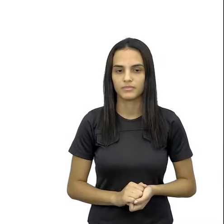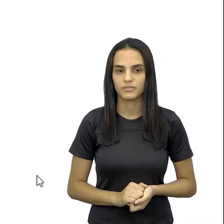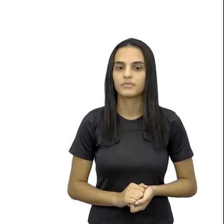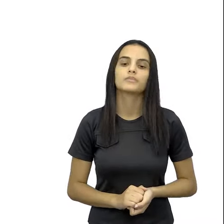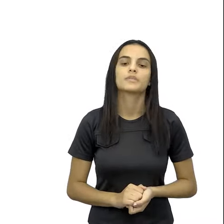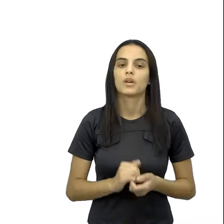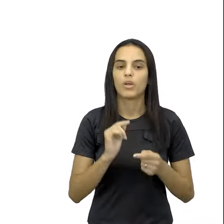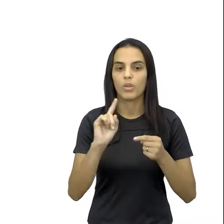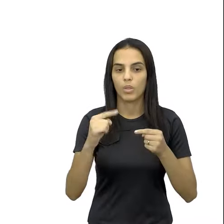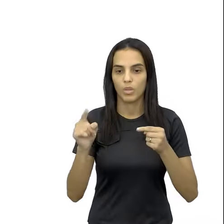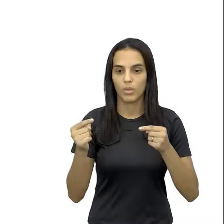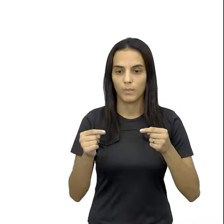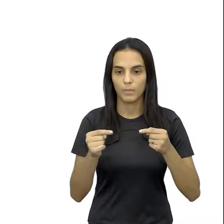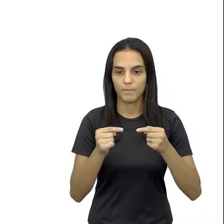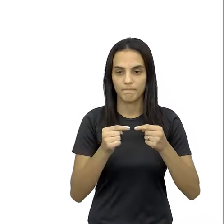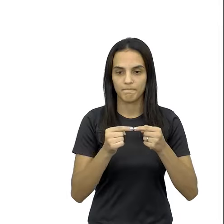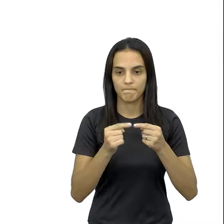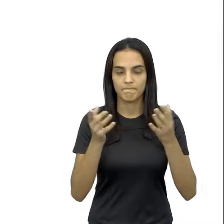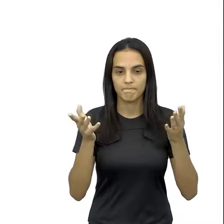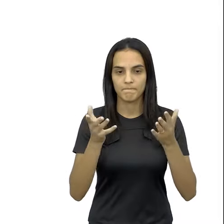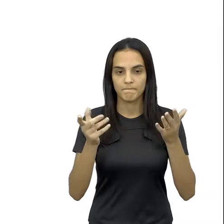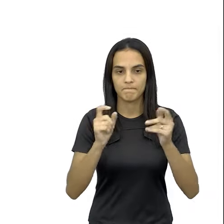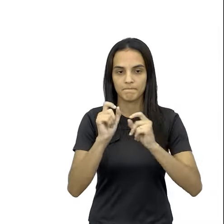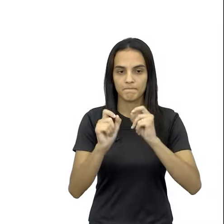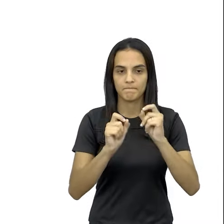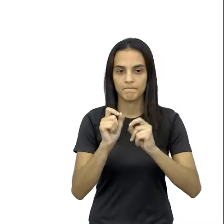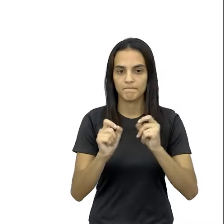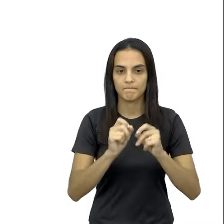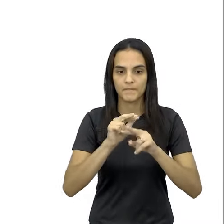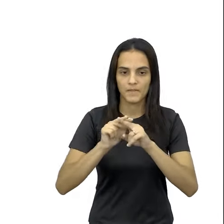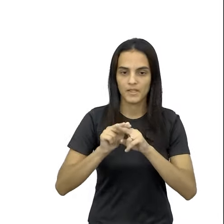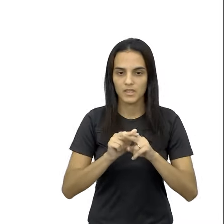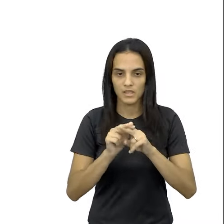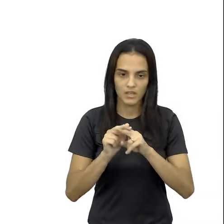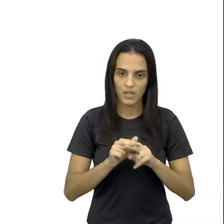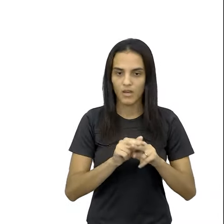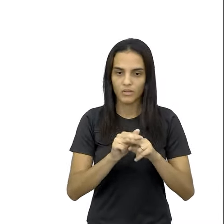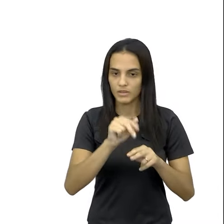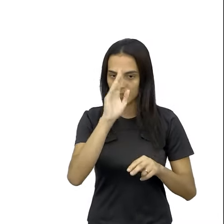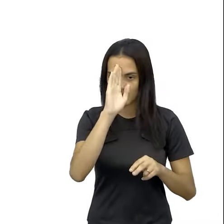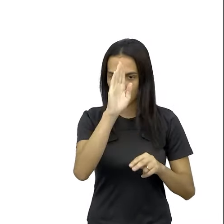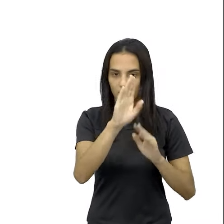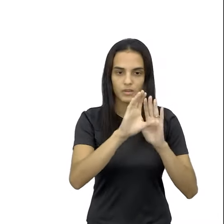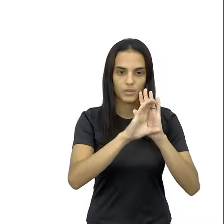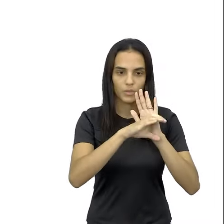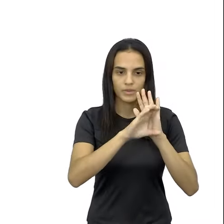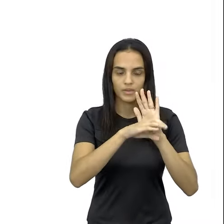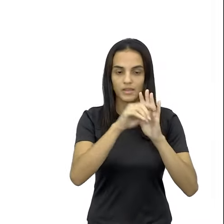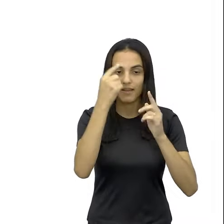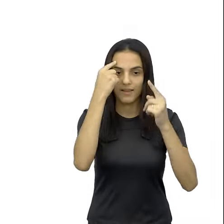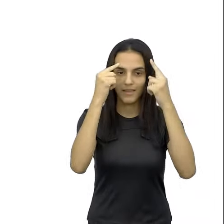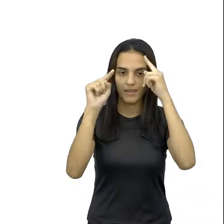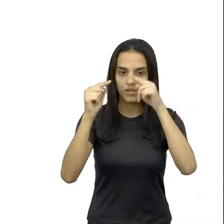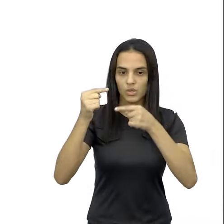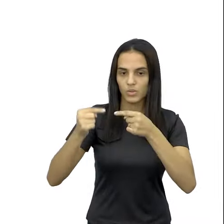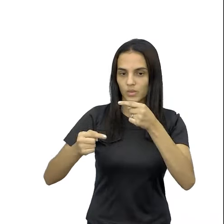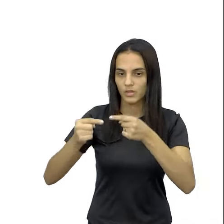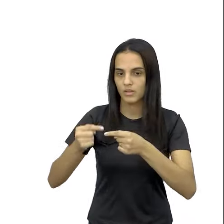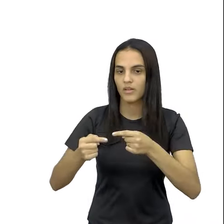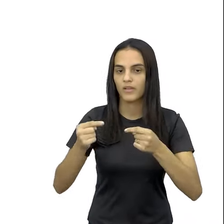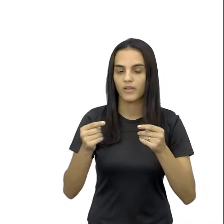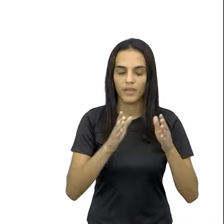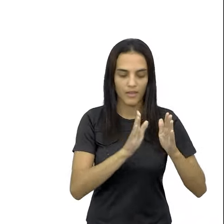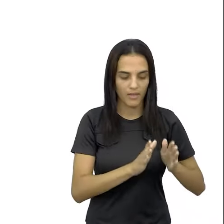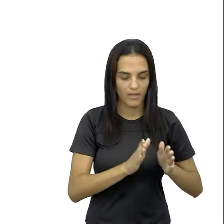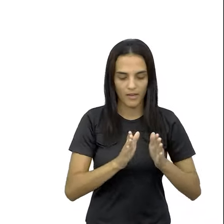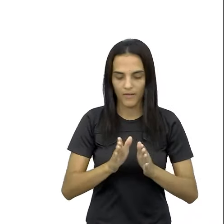Então, nossos objetivos de hoje são revisitar os principais conceitos e ideias